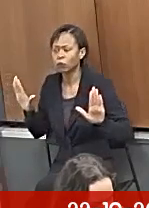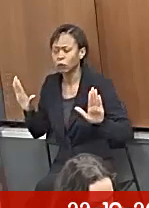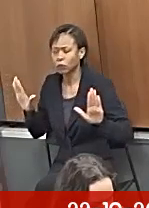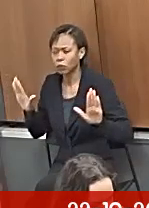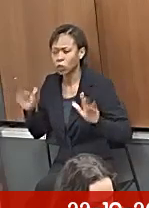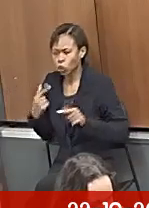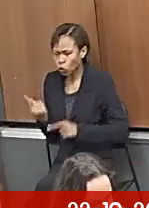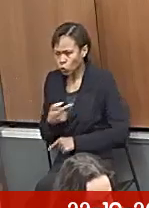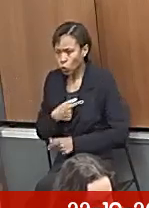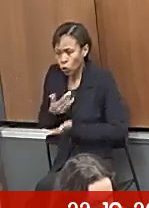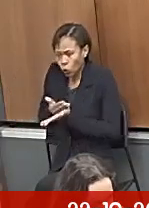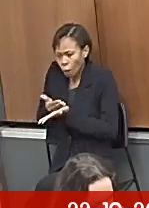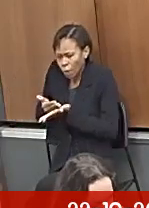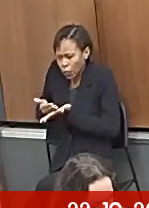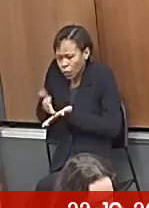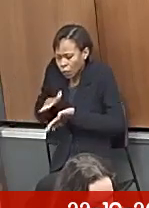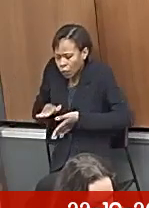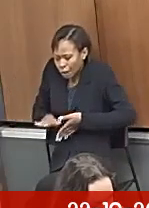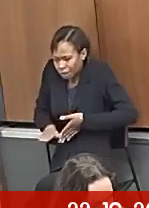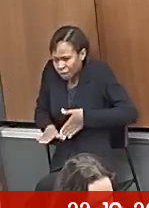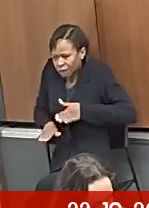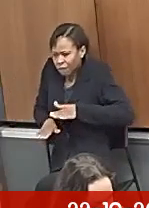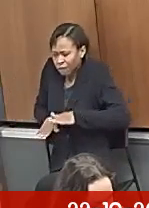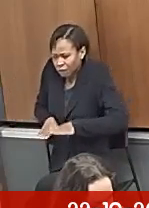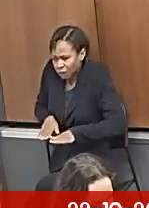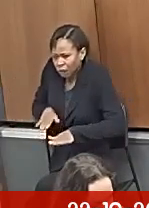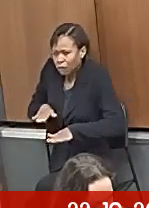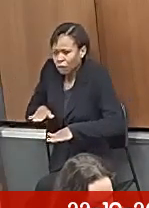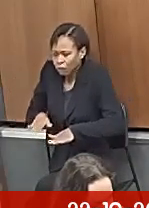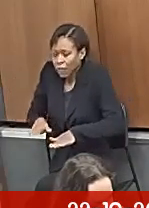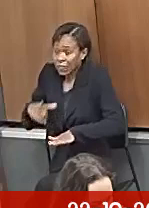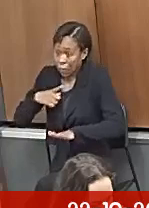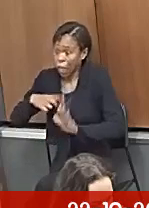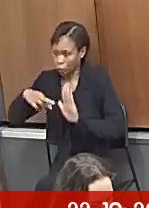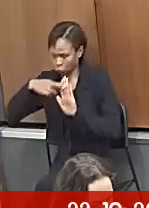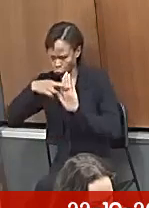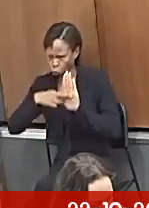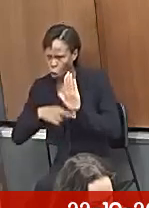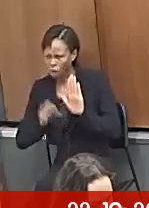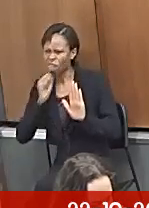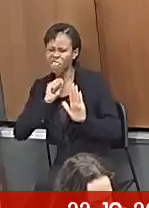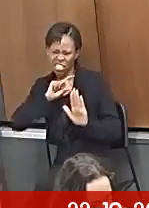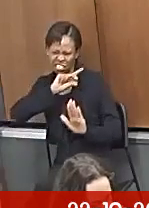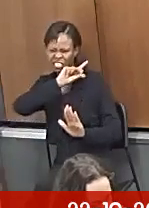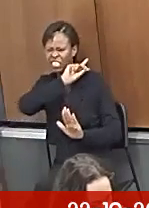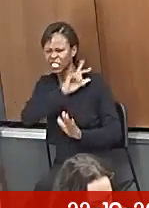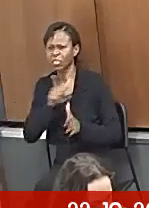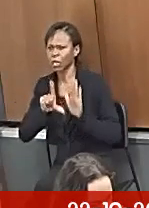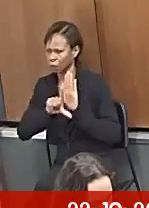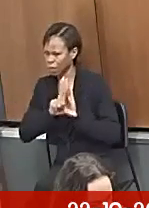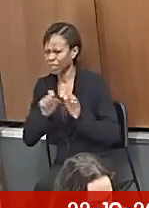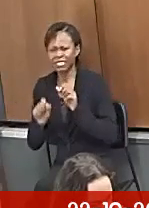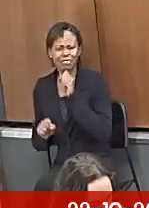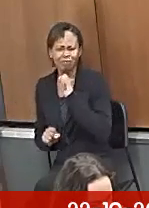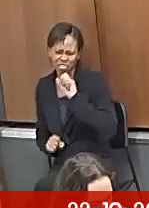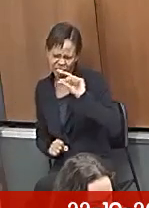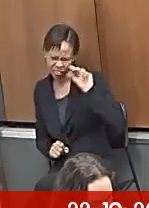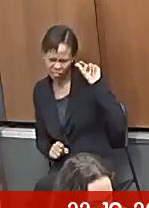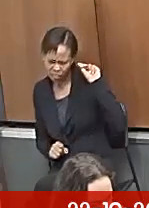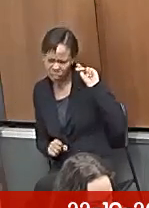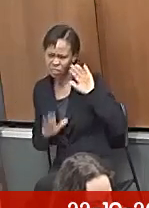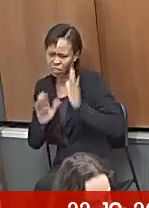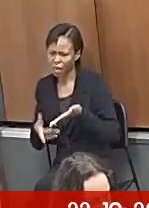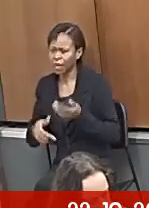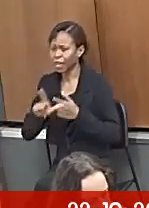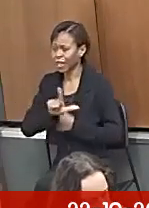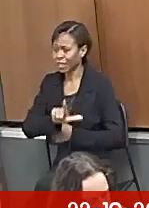no início dessa caminhada, né? Apesar de ter normas, né, muito antigas, né, o doutor Esteve até fala, normas A lei